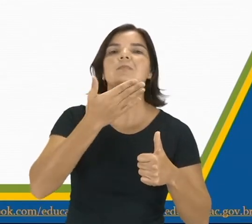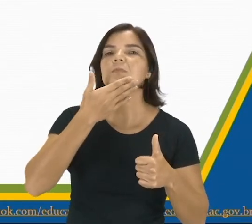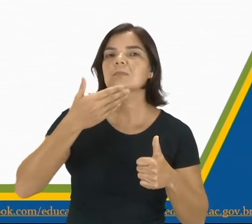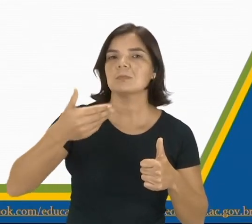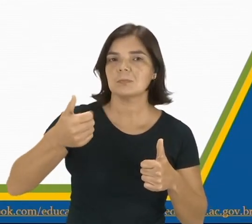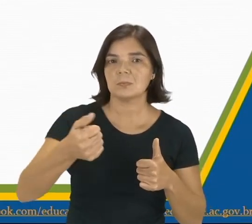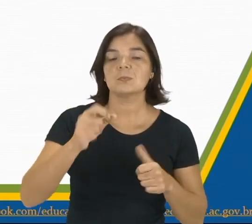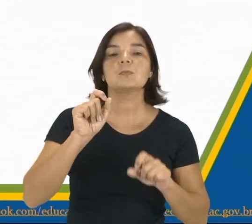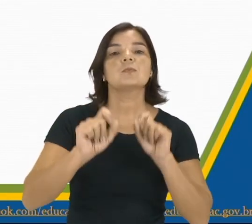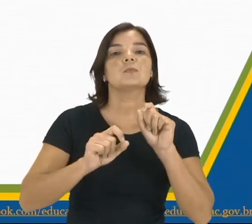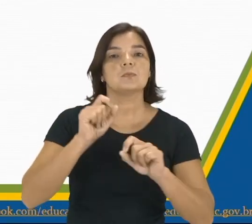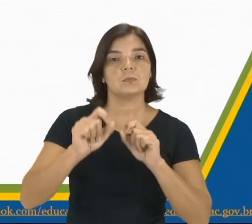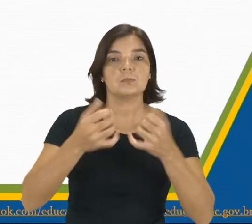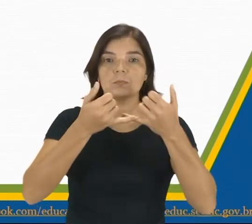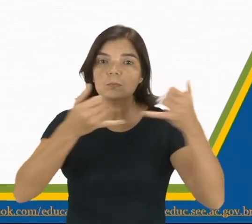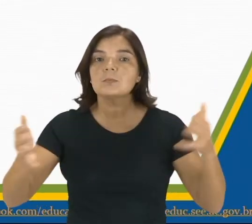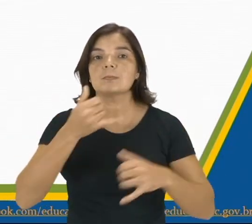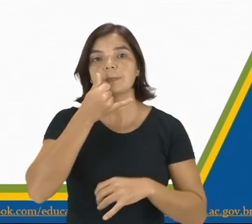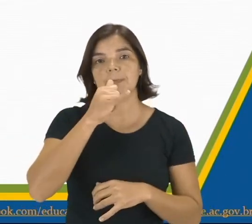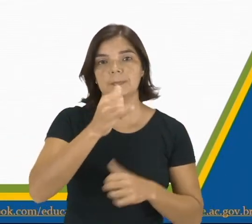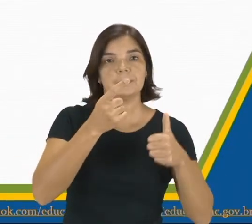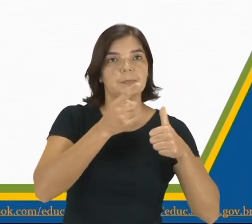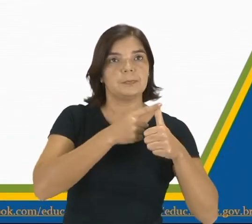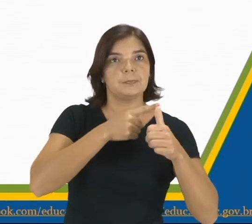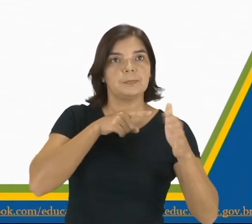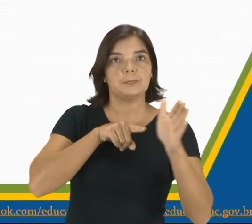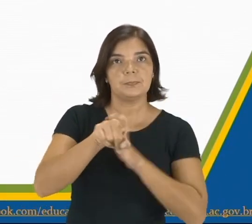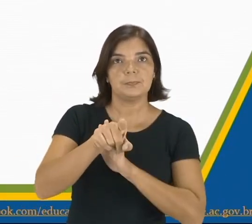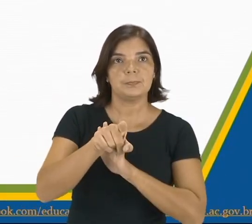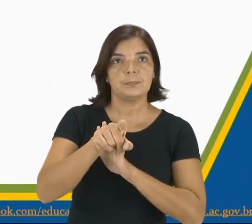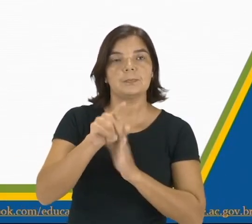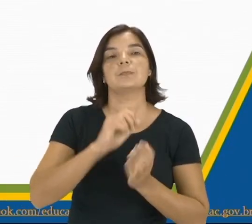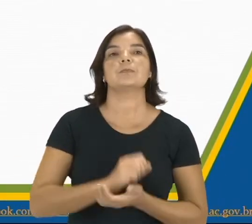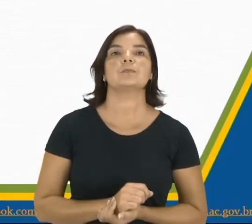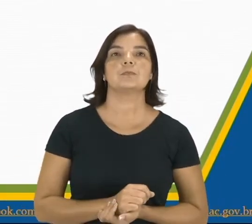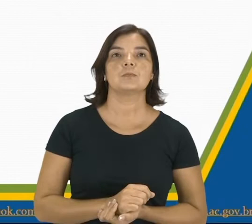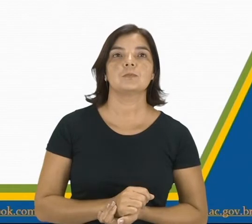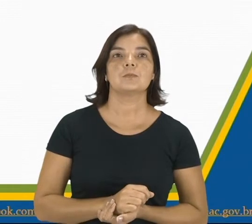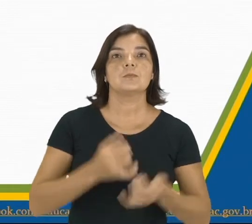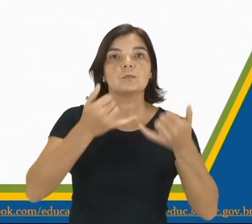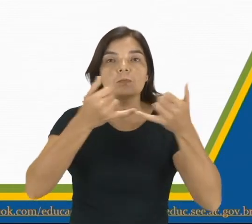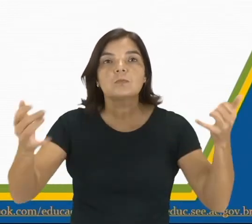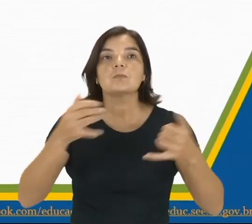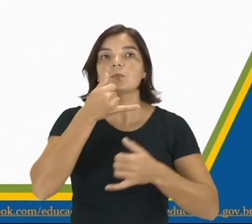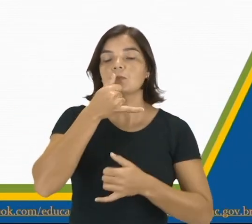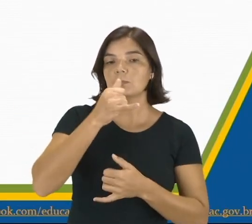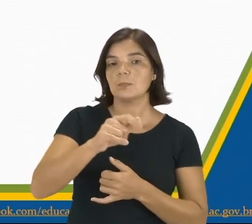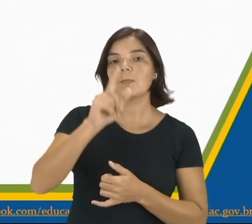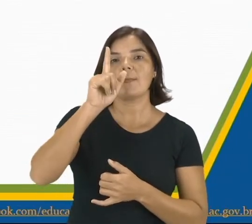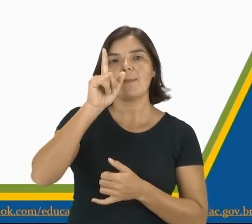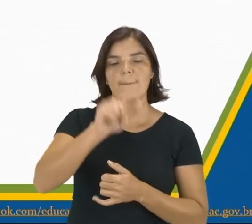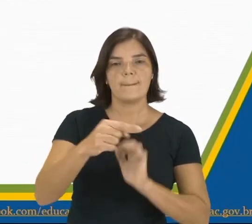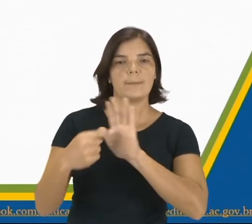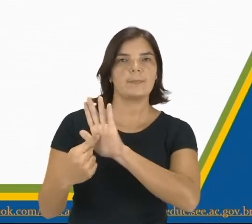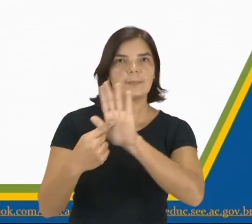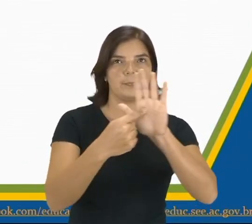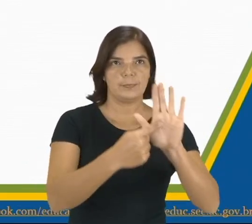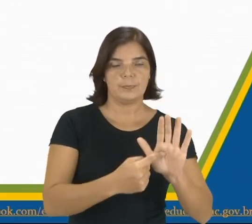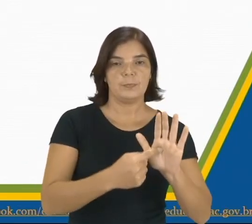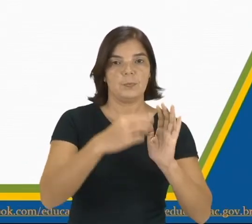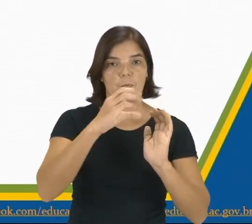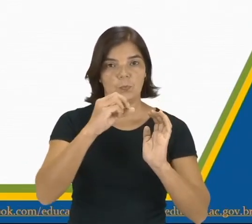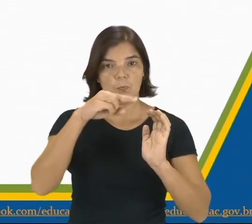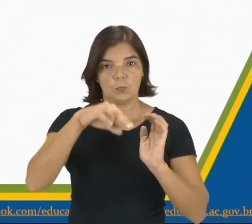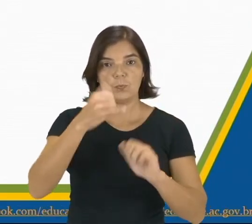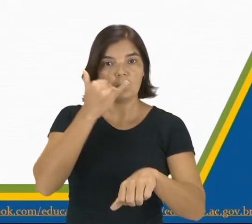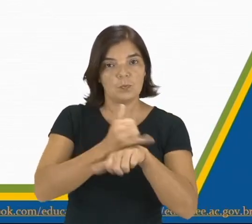pouco sobre a corrente elétrica. A primeira questão diz assim: quando uma corrente elétrica é estabelecida em